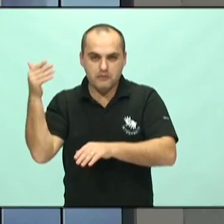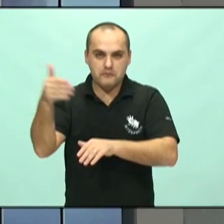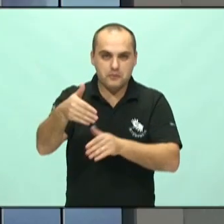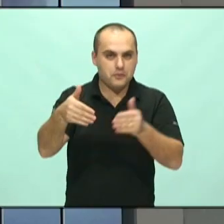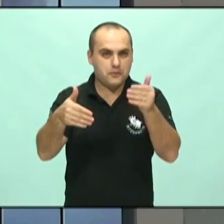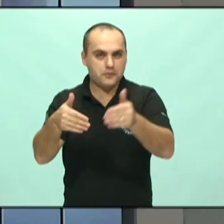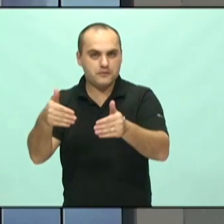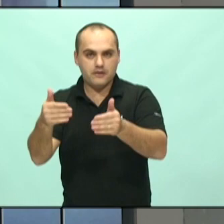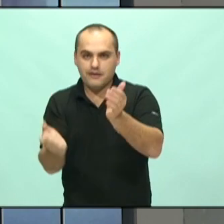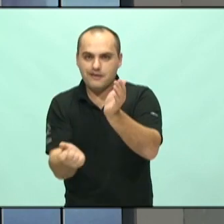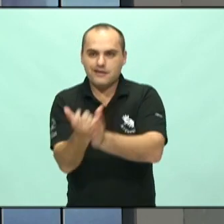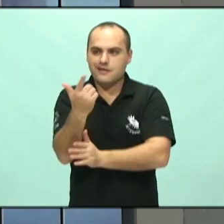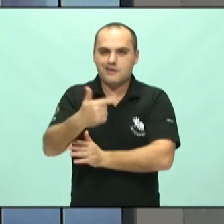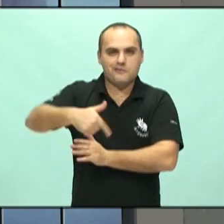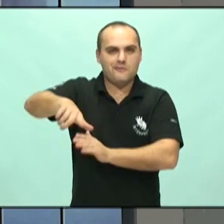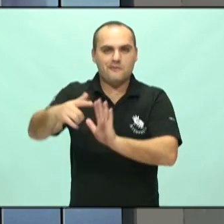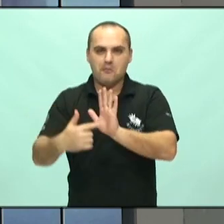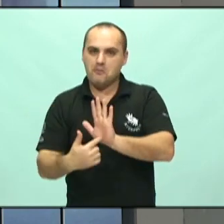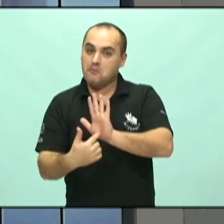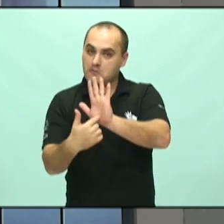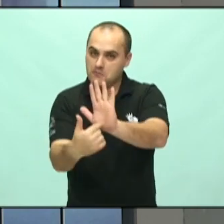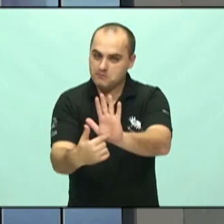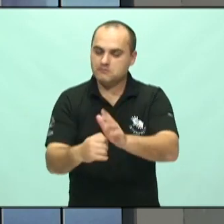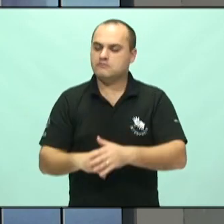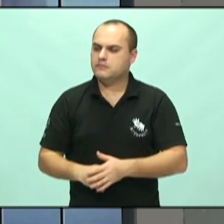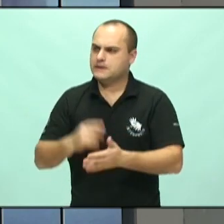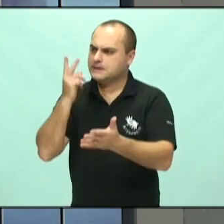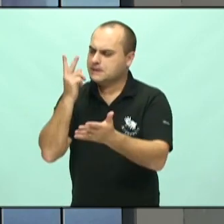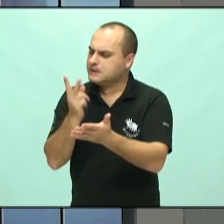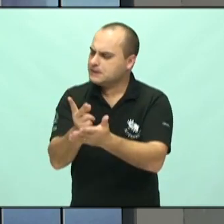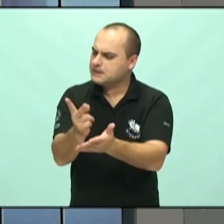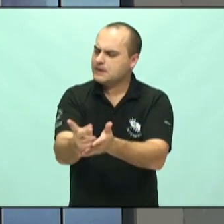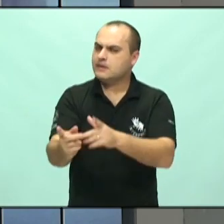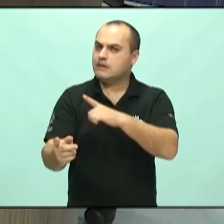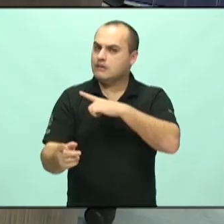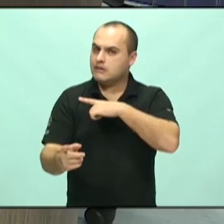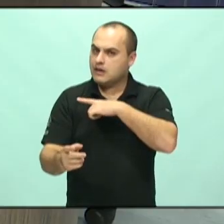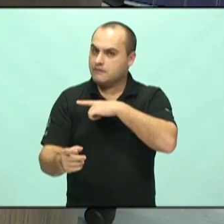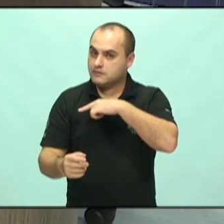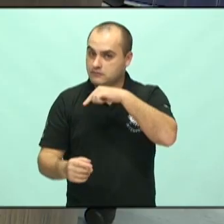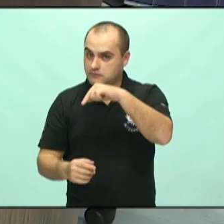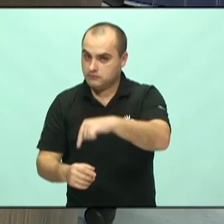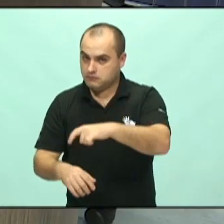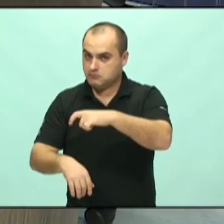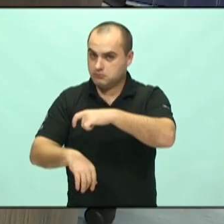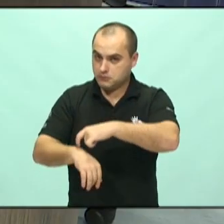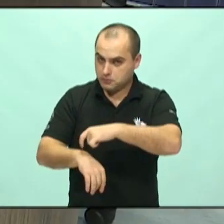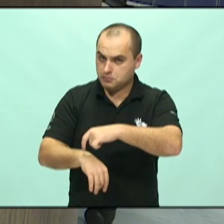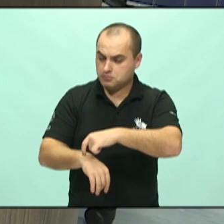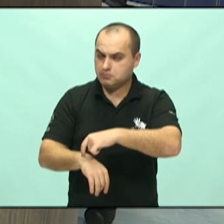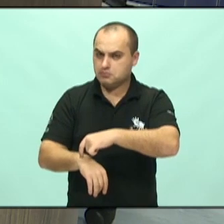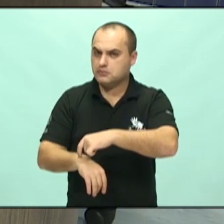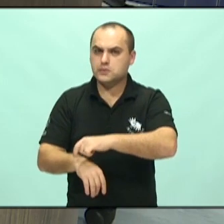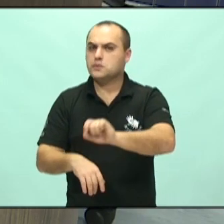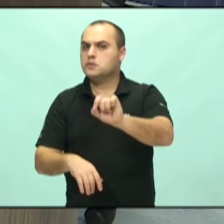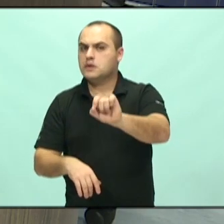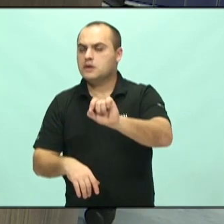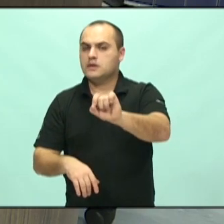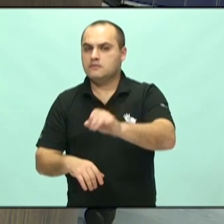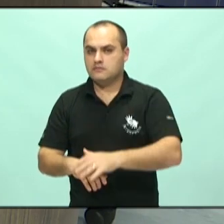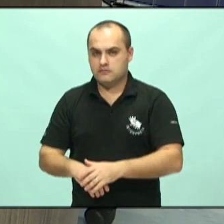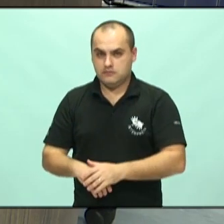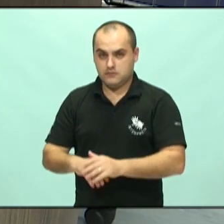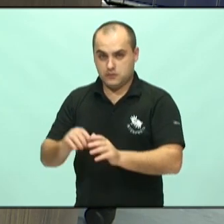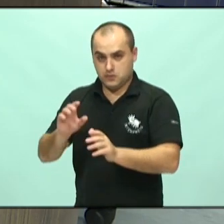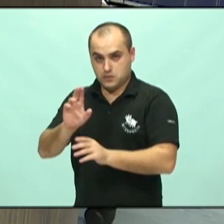nessa trajetória assim sempre teve uma chegada e partida que tem muito a ver com o próprio nome do